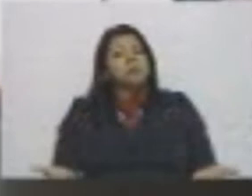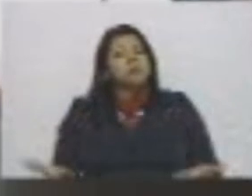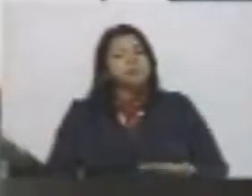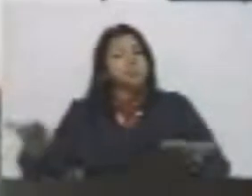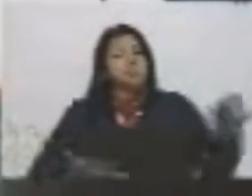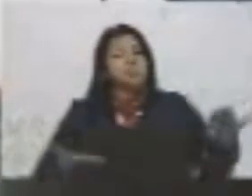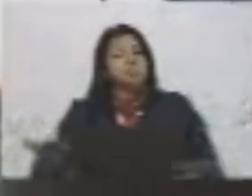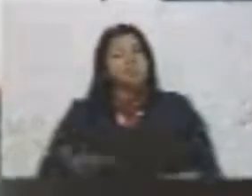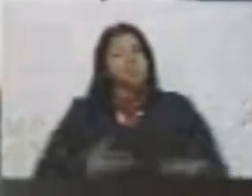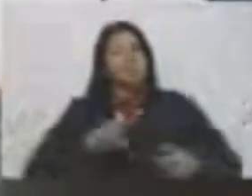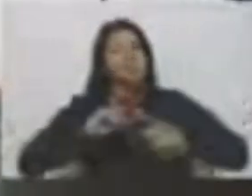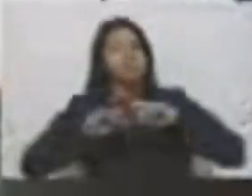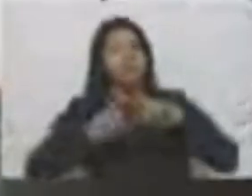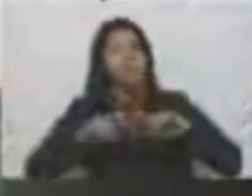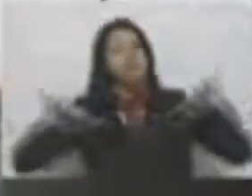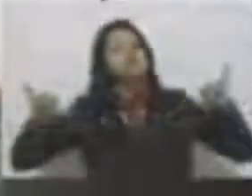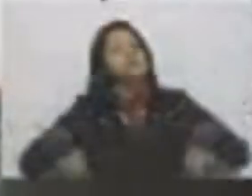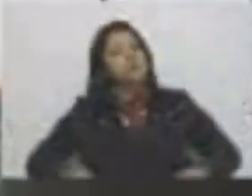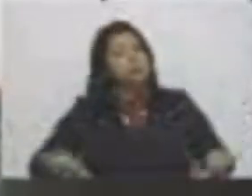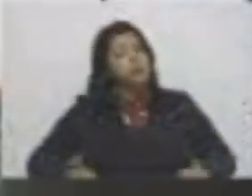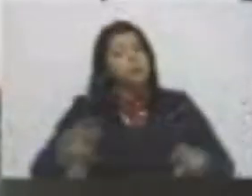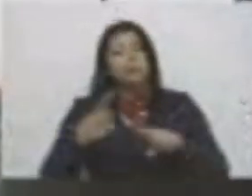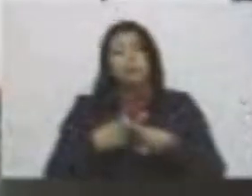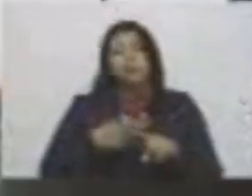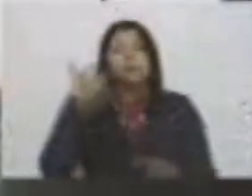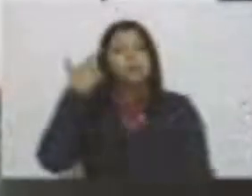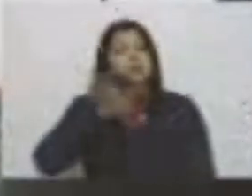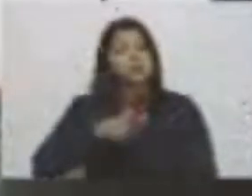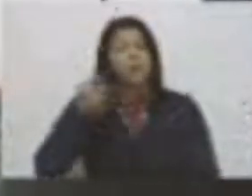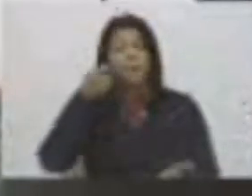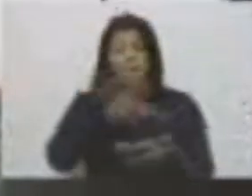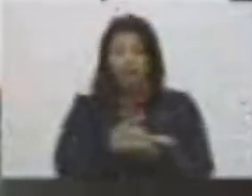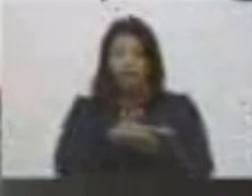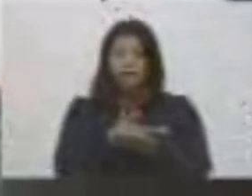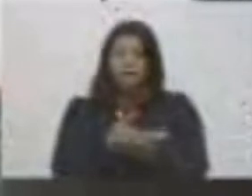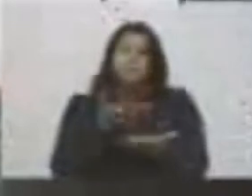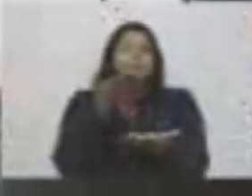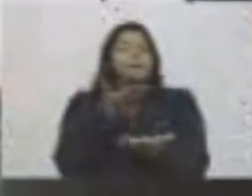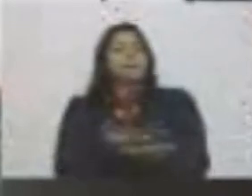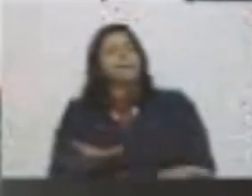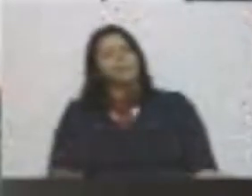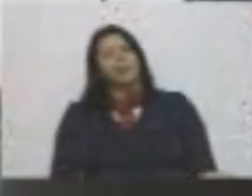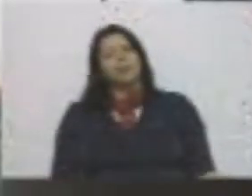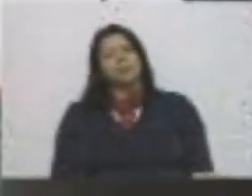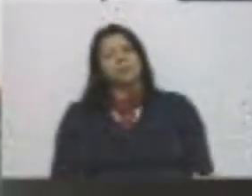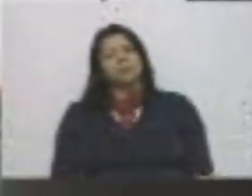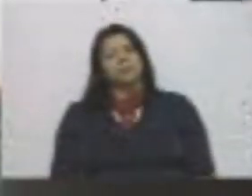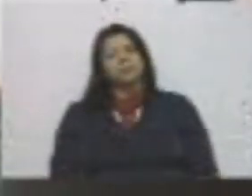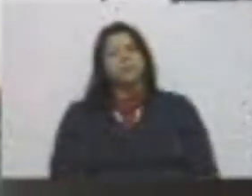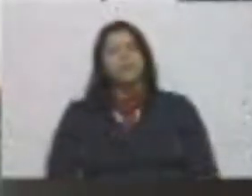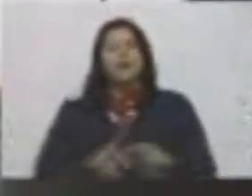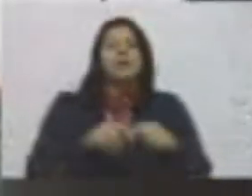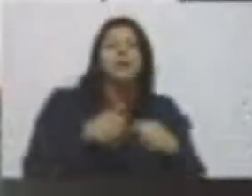Que a administração vai sofrer caso não consiga pagar, vai perder cota de ICMS, que